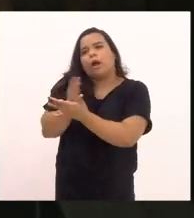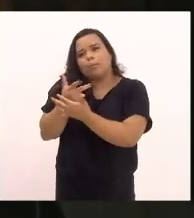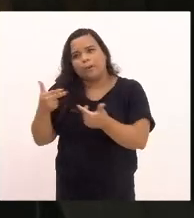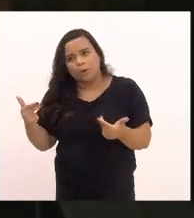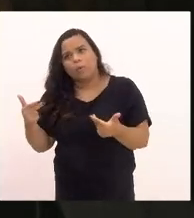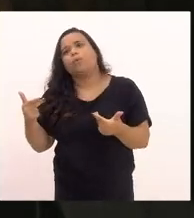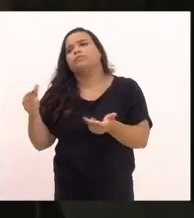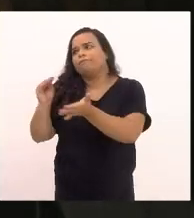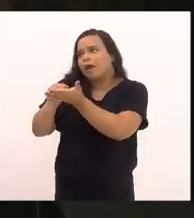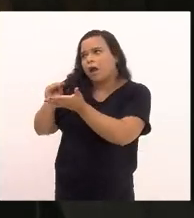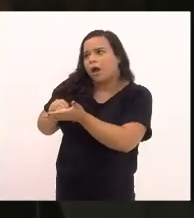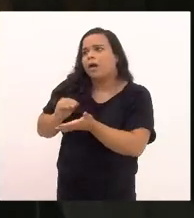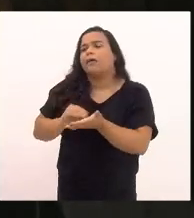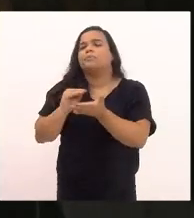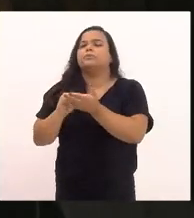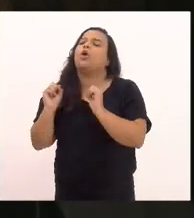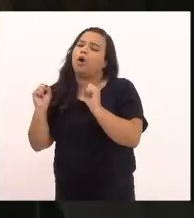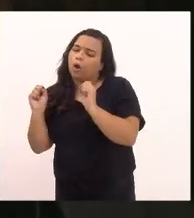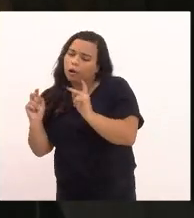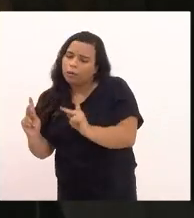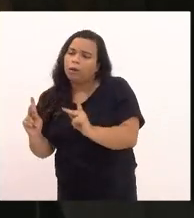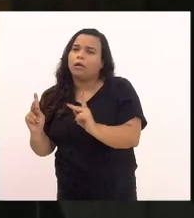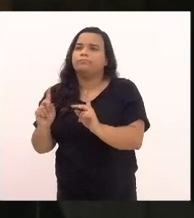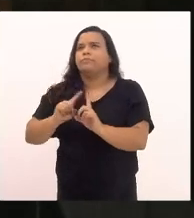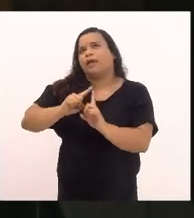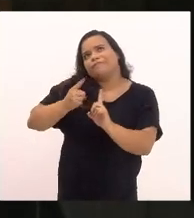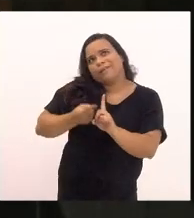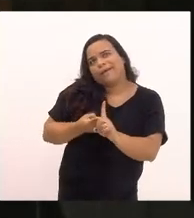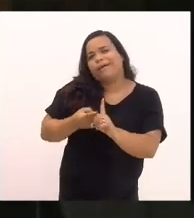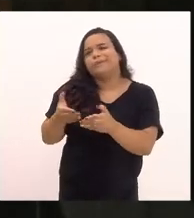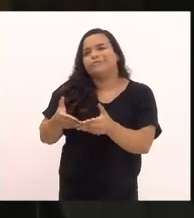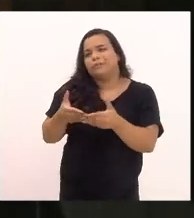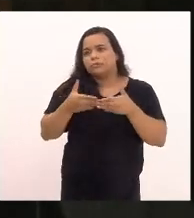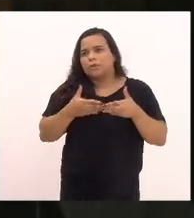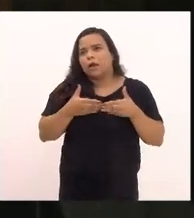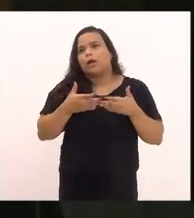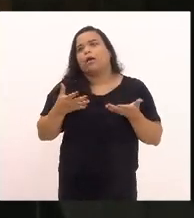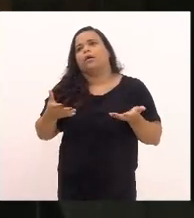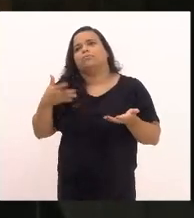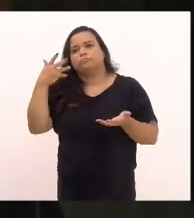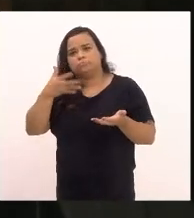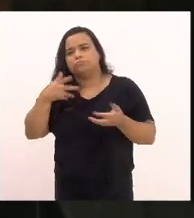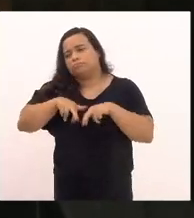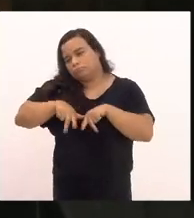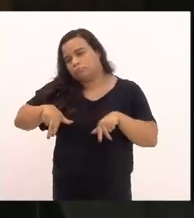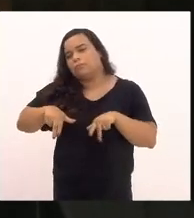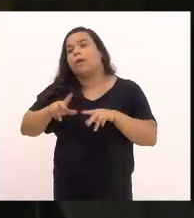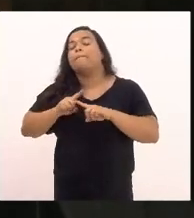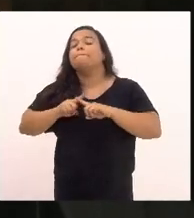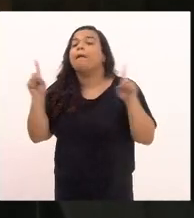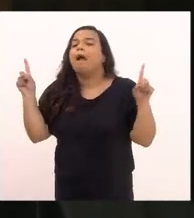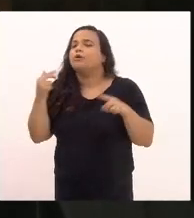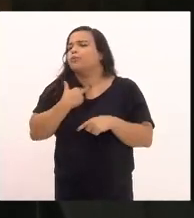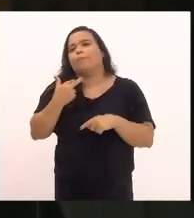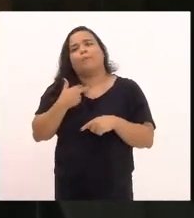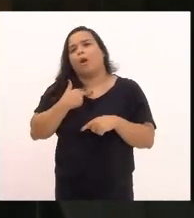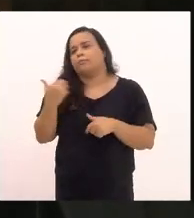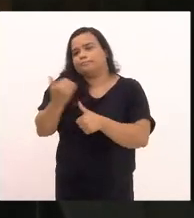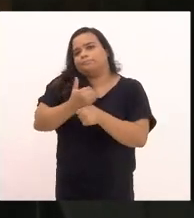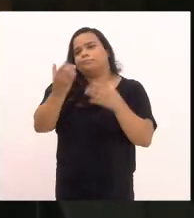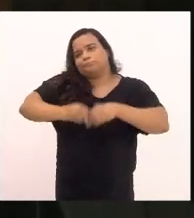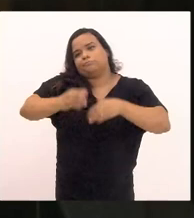as carências pontuais, gravidez, sessões temporárias, etc., mas não podem servir para concurso